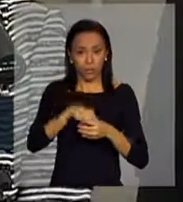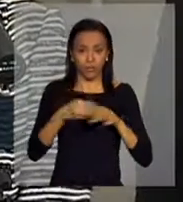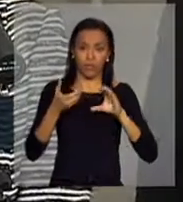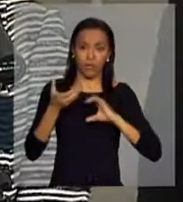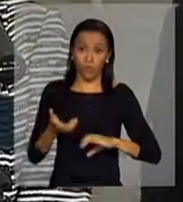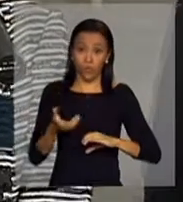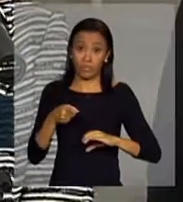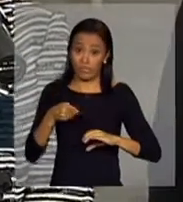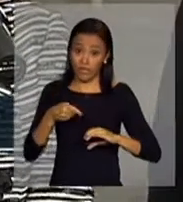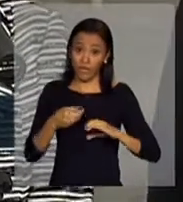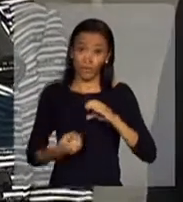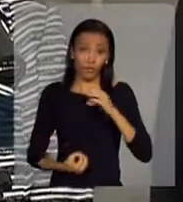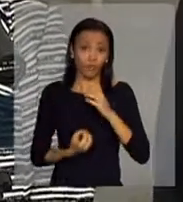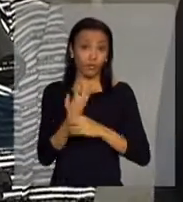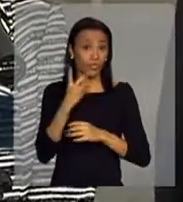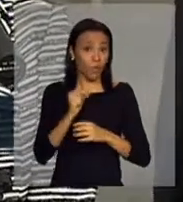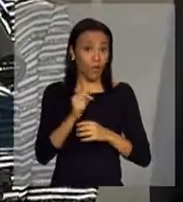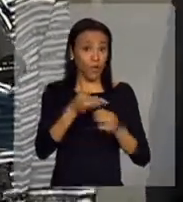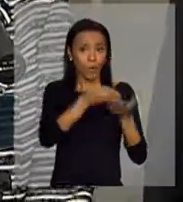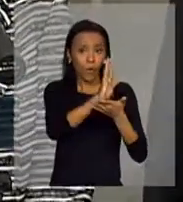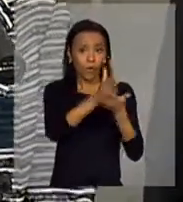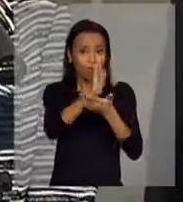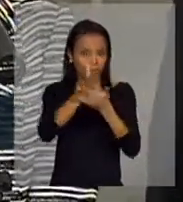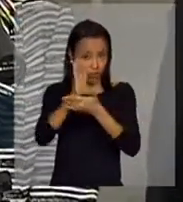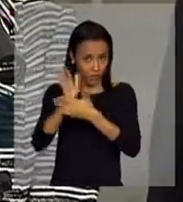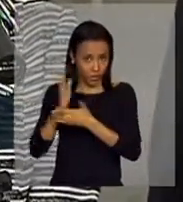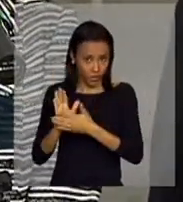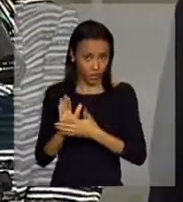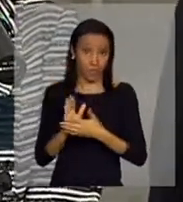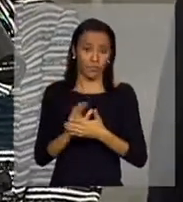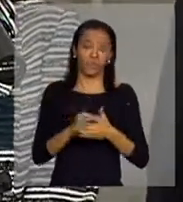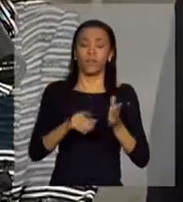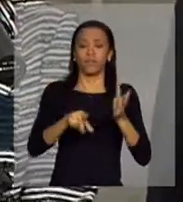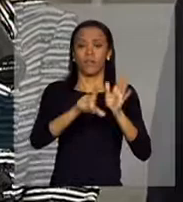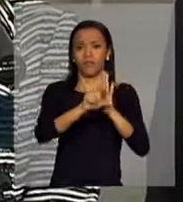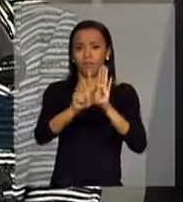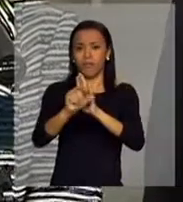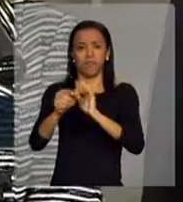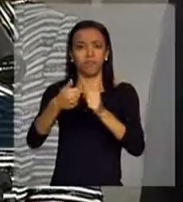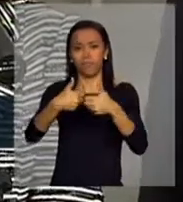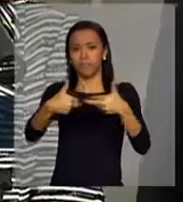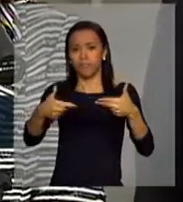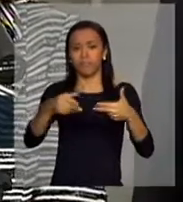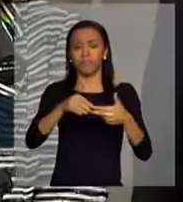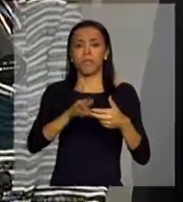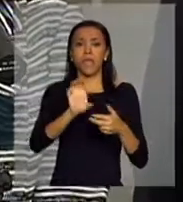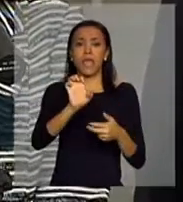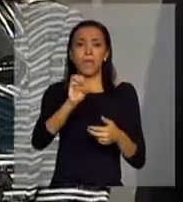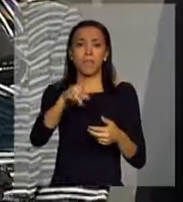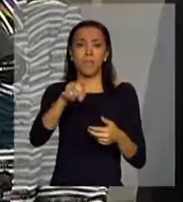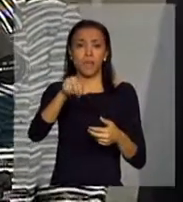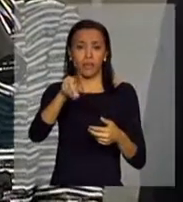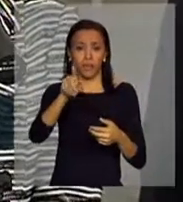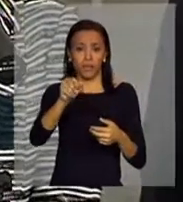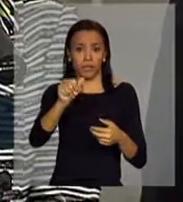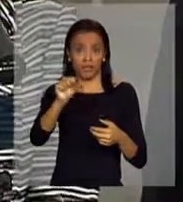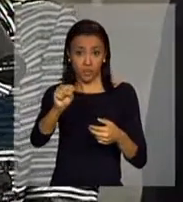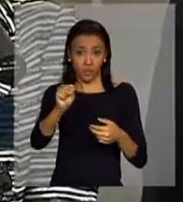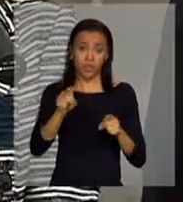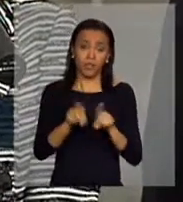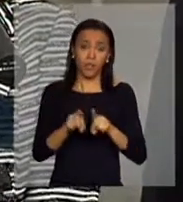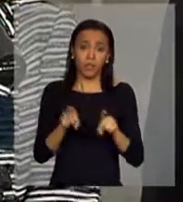para regulamentar dispositivos constitucionais e avaliamos que seria importante fazer uma interação com a comissão até